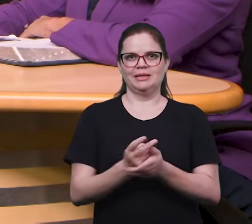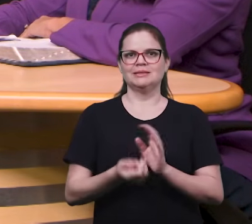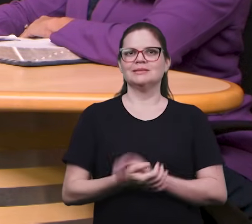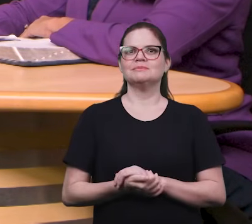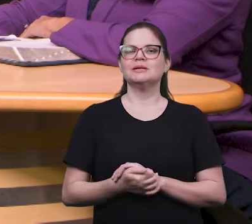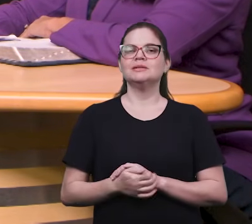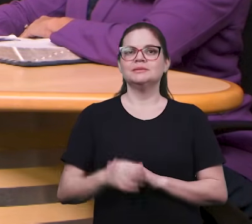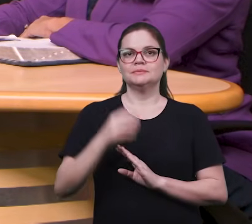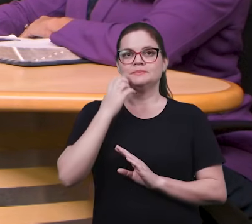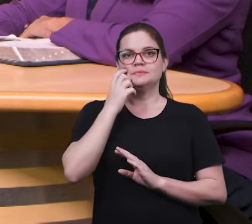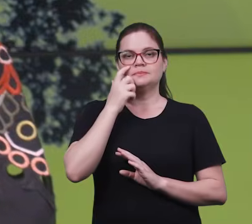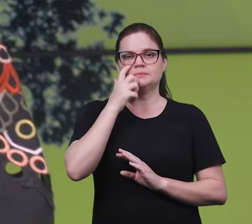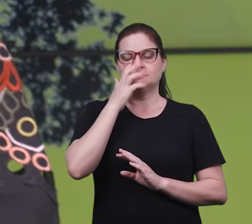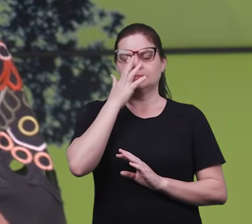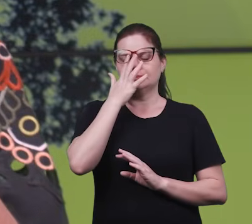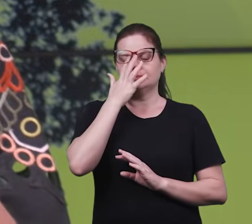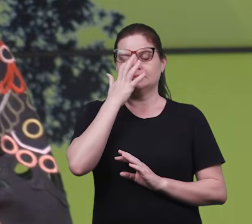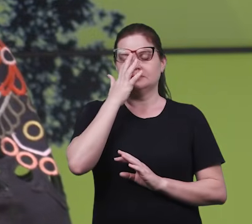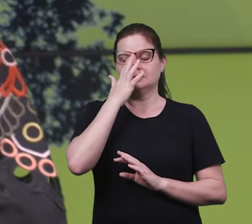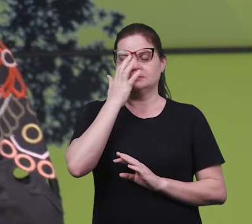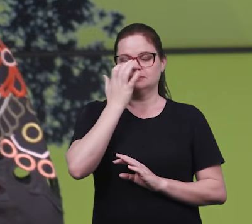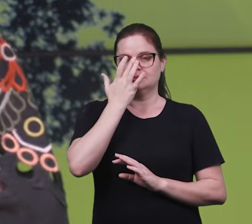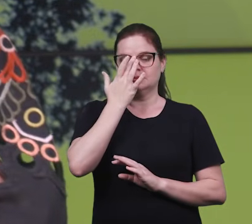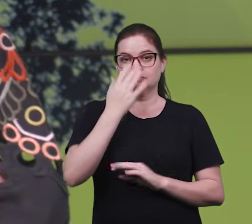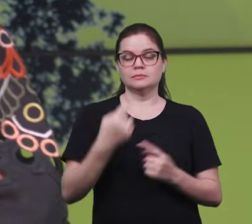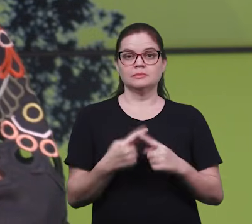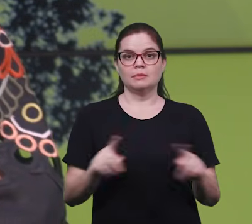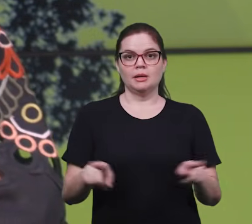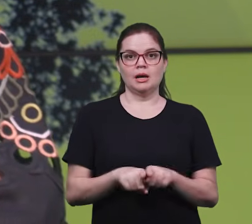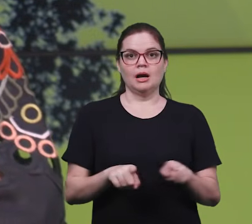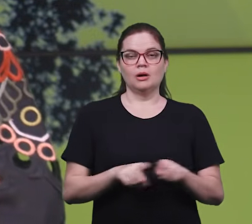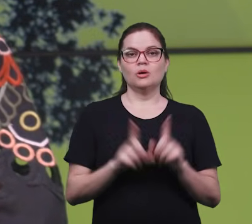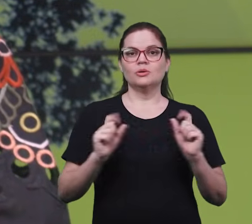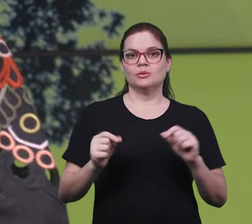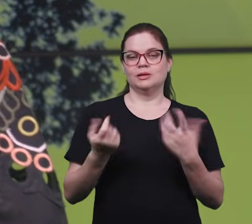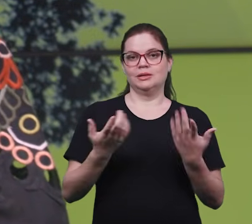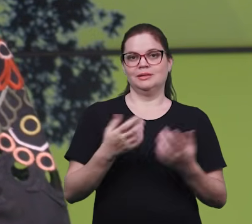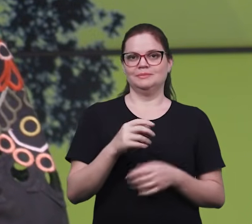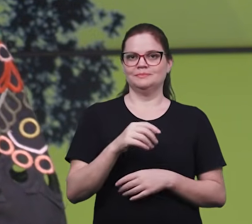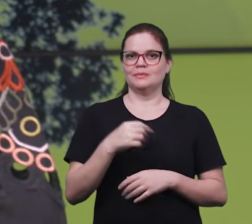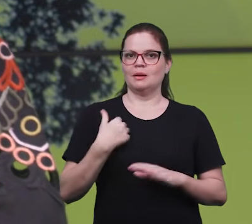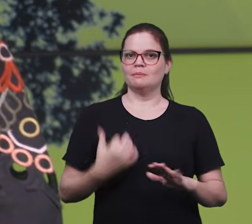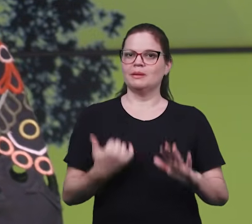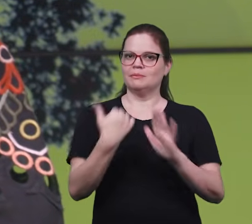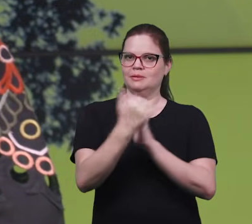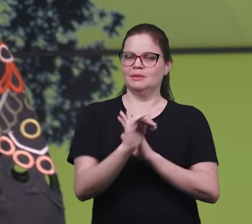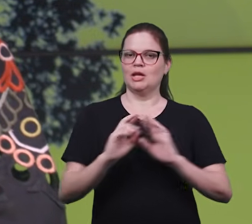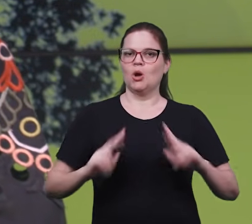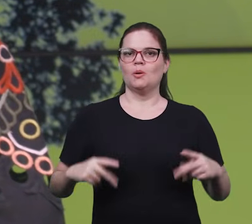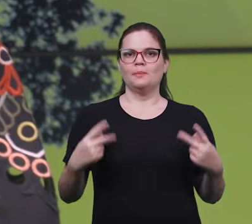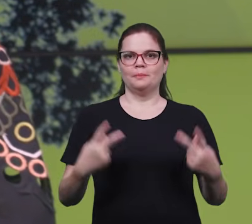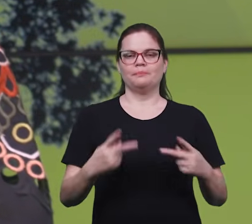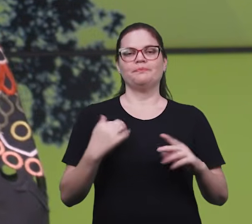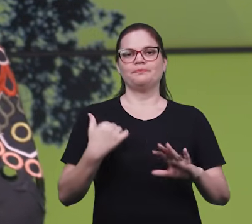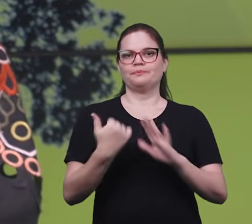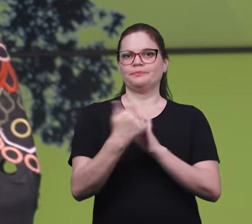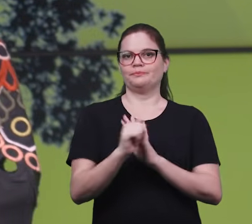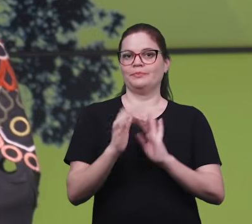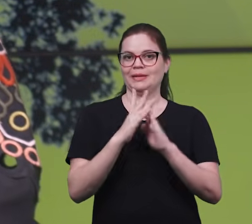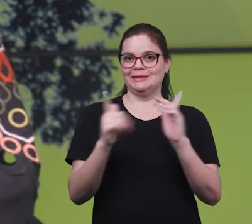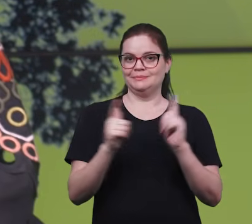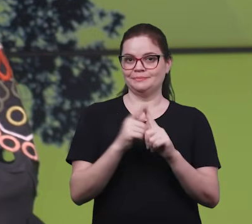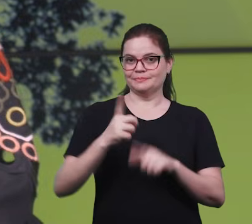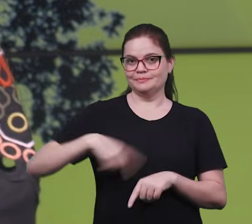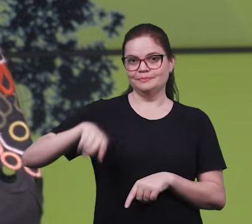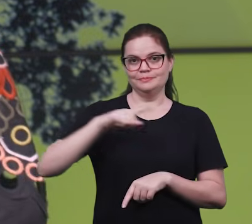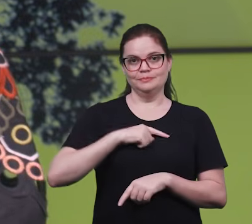Bianca abre a possibilidade para nós compartilharmos a fotografia da nossa igreja, do templo. Então, se você tem o